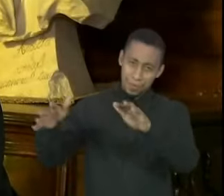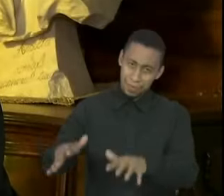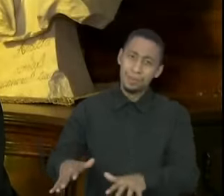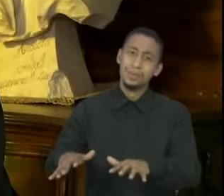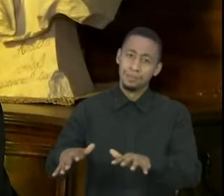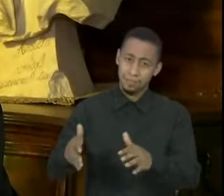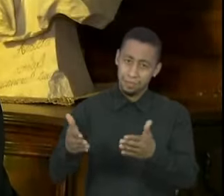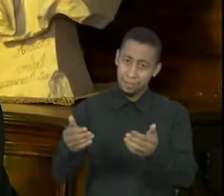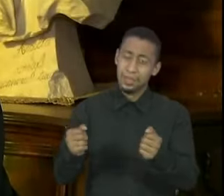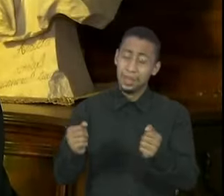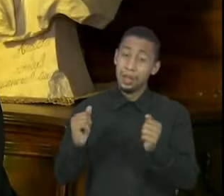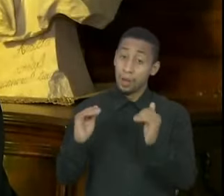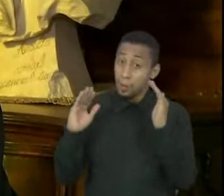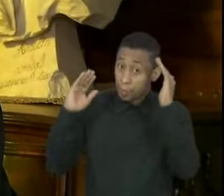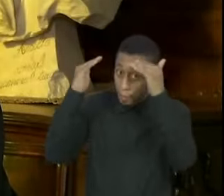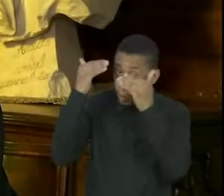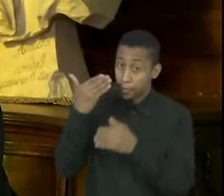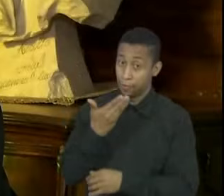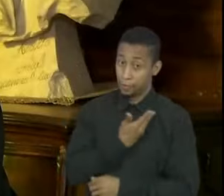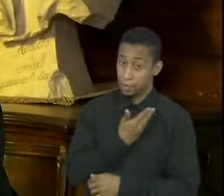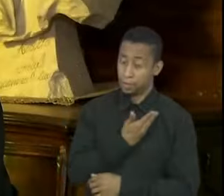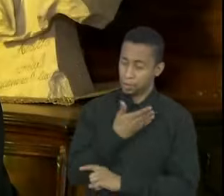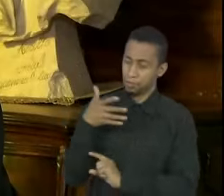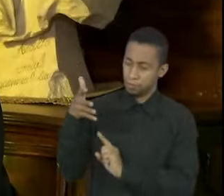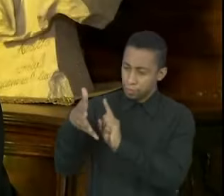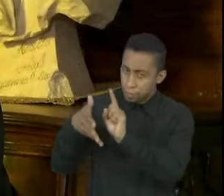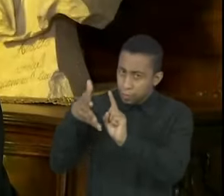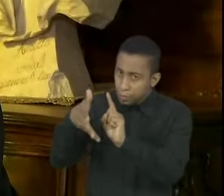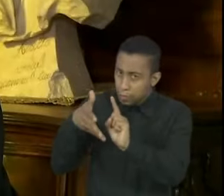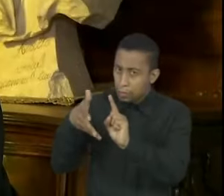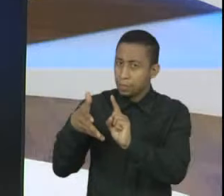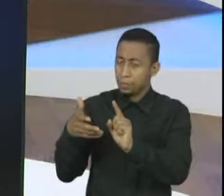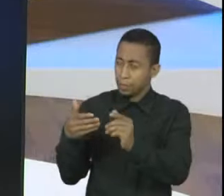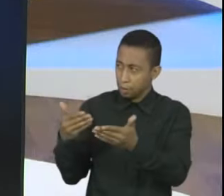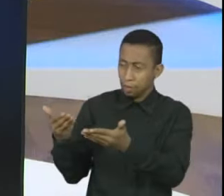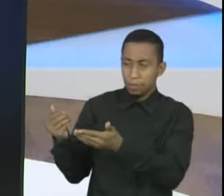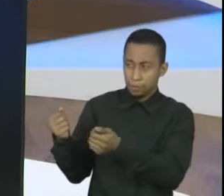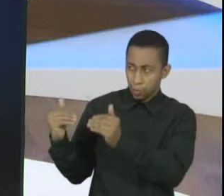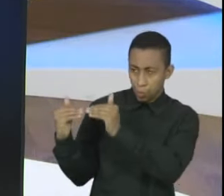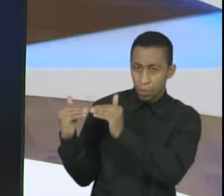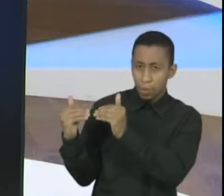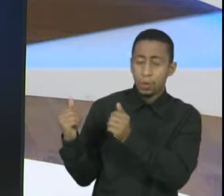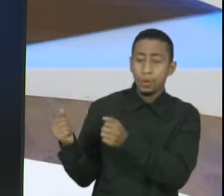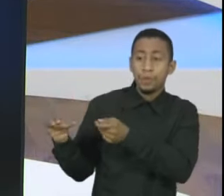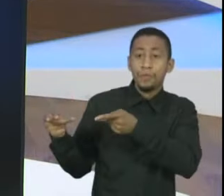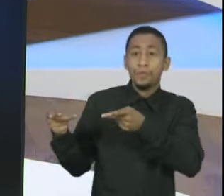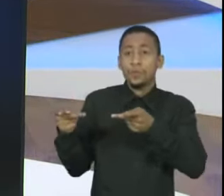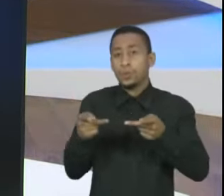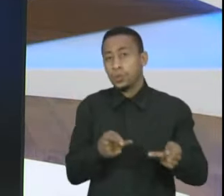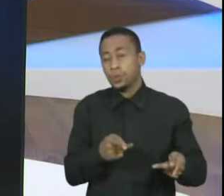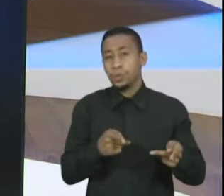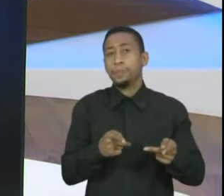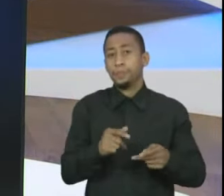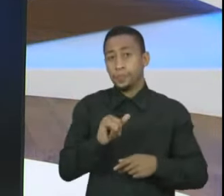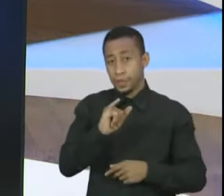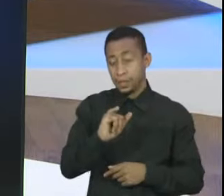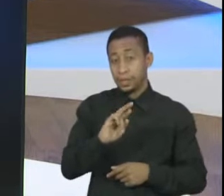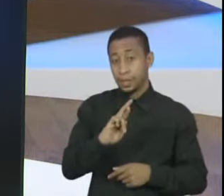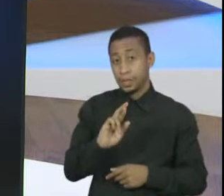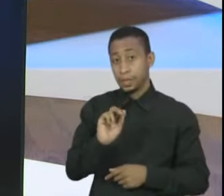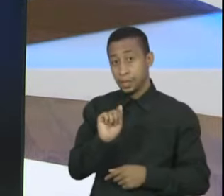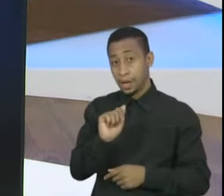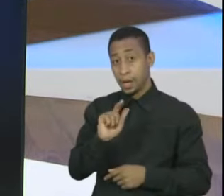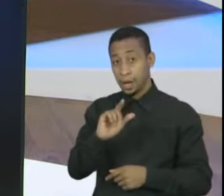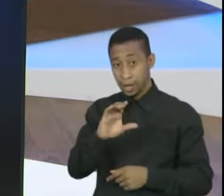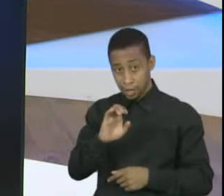retiram as palavras o Papa Francisco recentemente ainda na sua visita ao Iraque quando em diversas